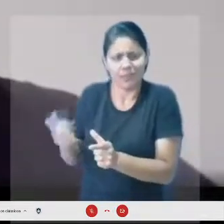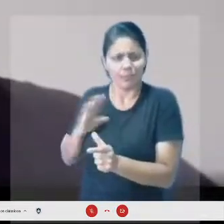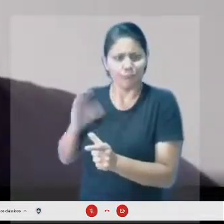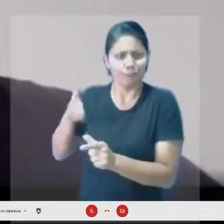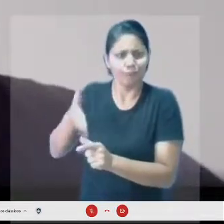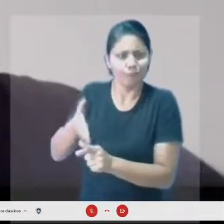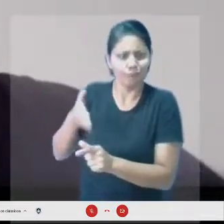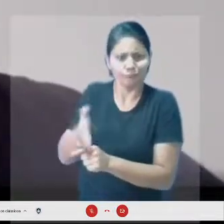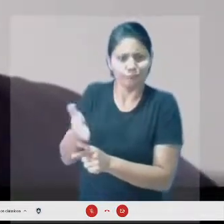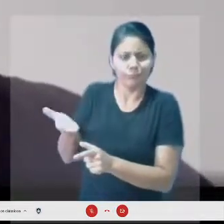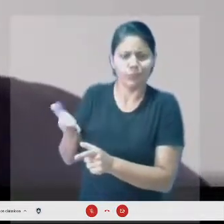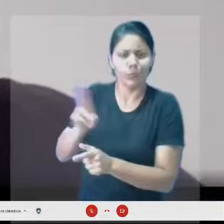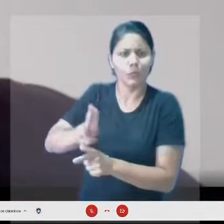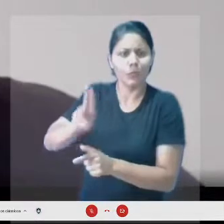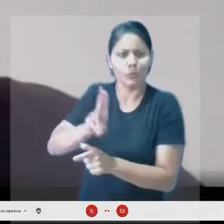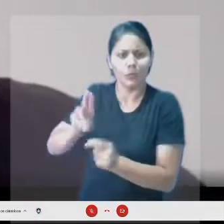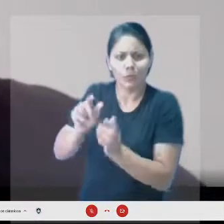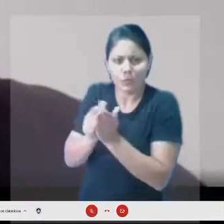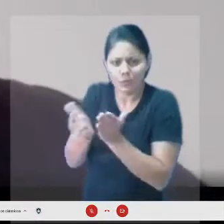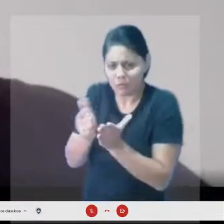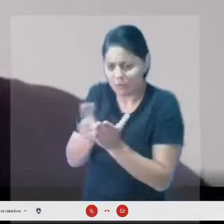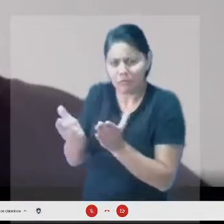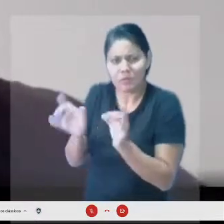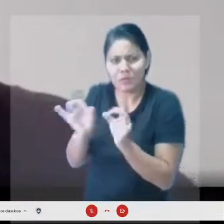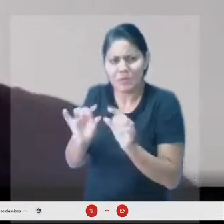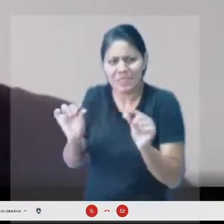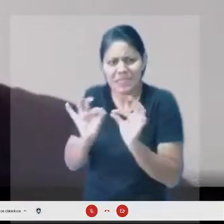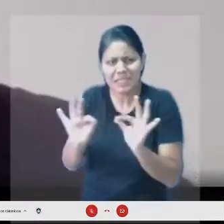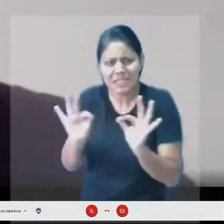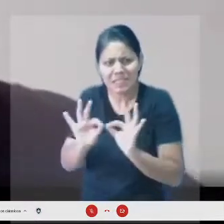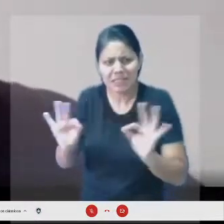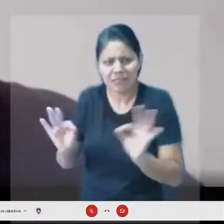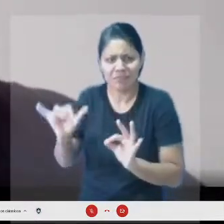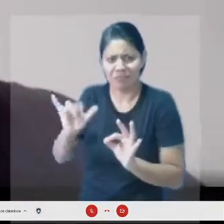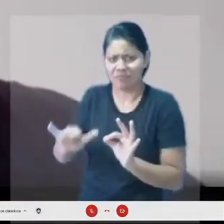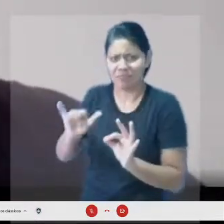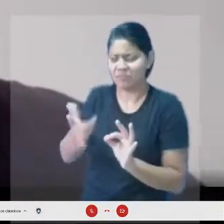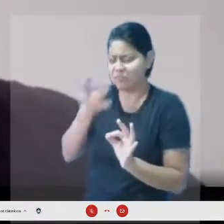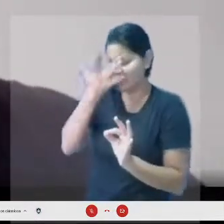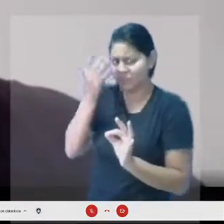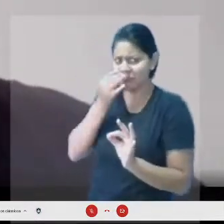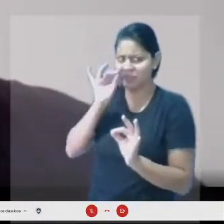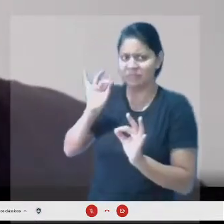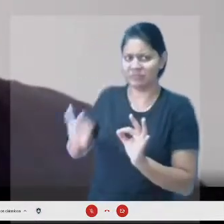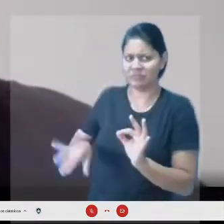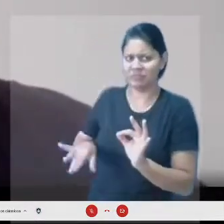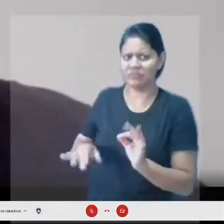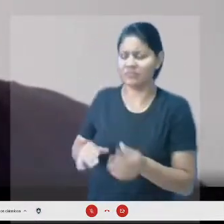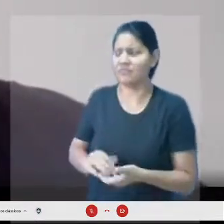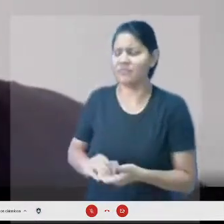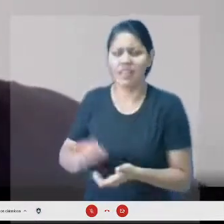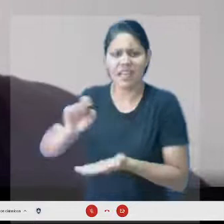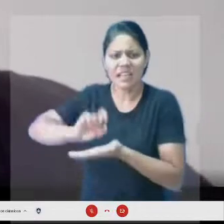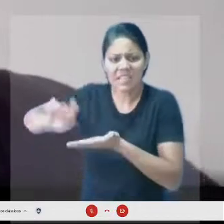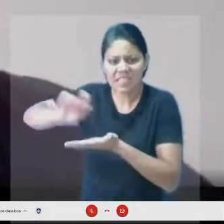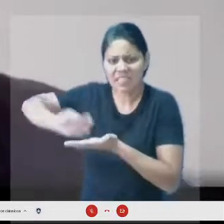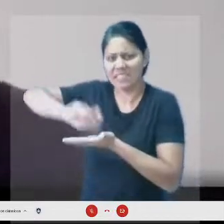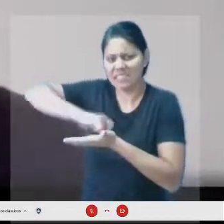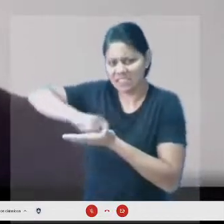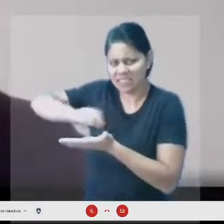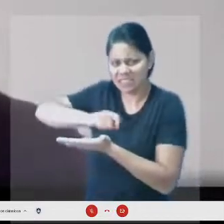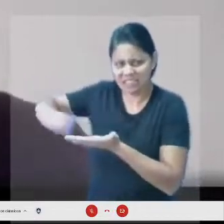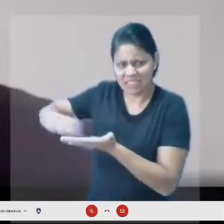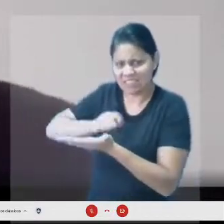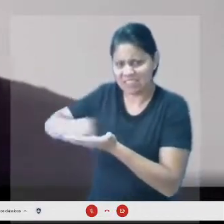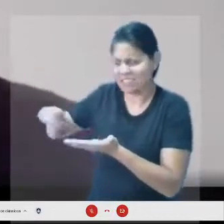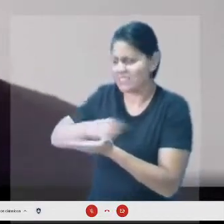gente usava os livrinhos ali deixados por outras pessoas, na maioria das vezes rabiscado, ou então